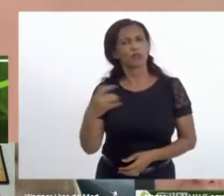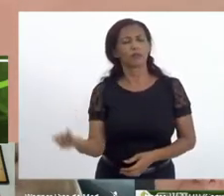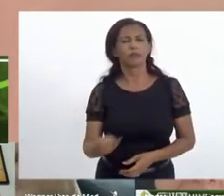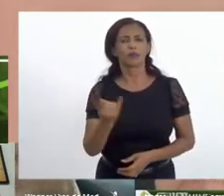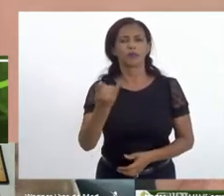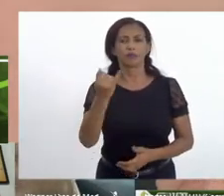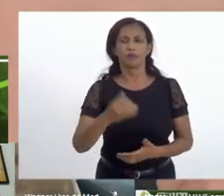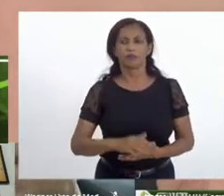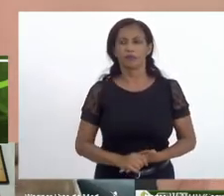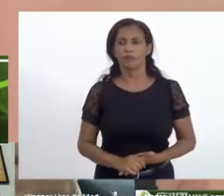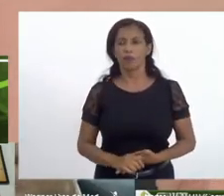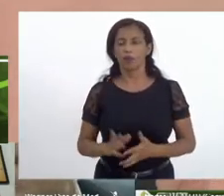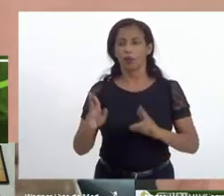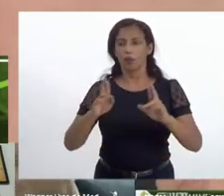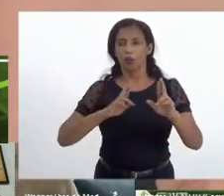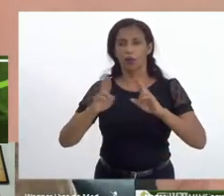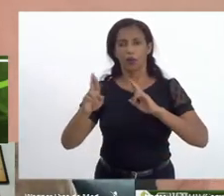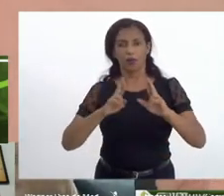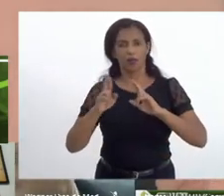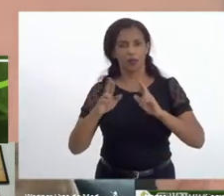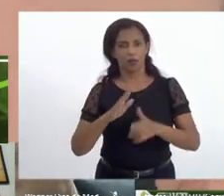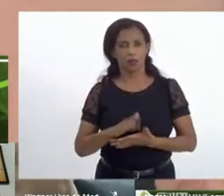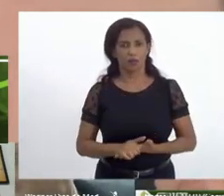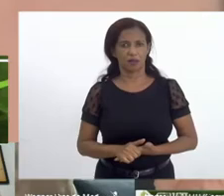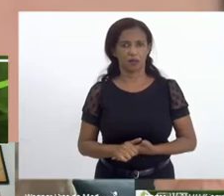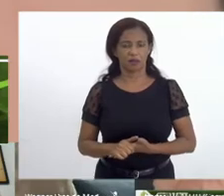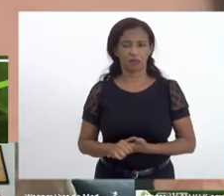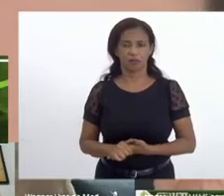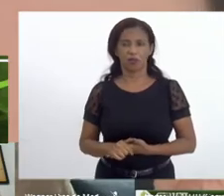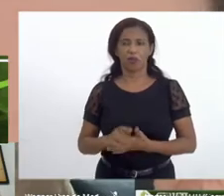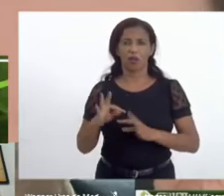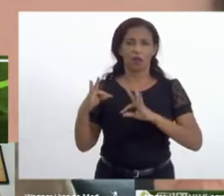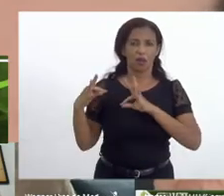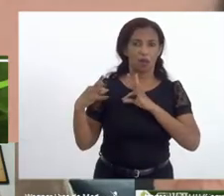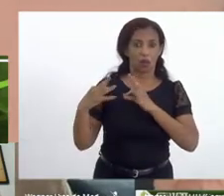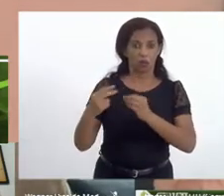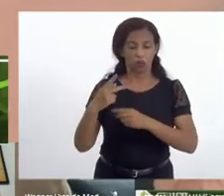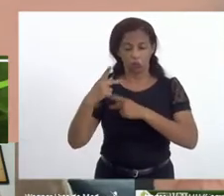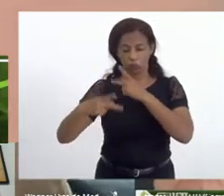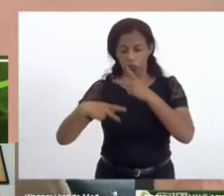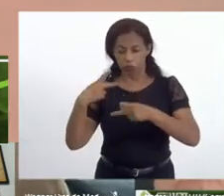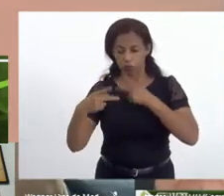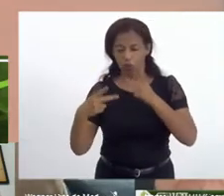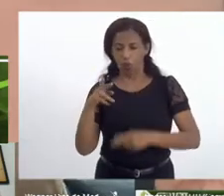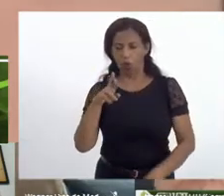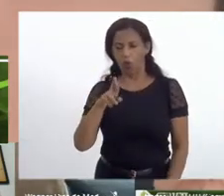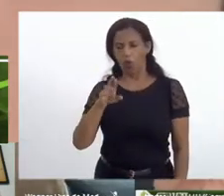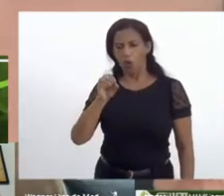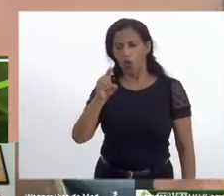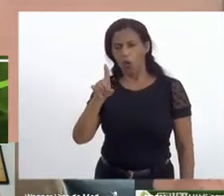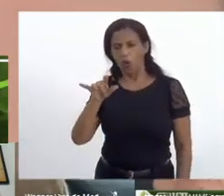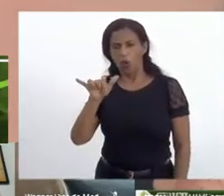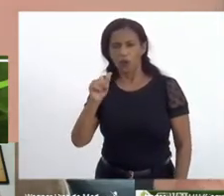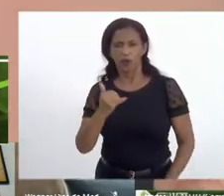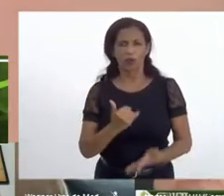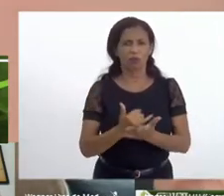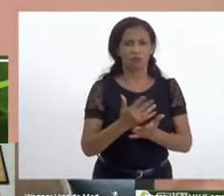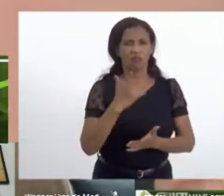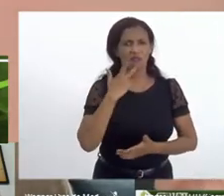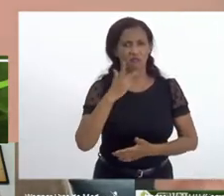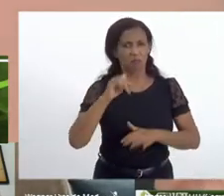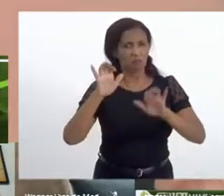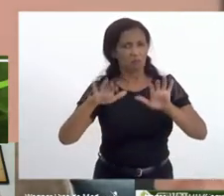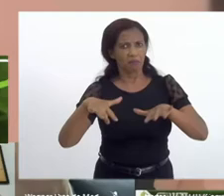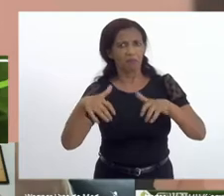importante. Com relação às questões que os que me antecederam, o Rodrigo fez uma exposição muito boa,